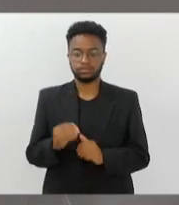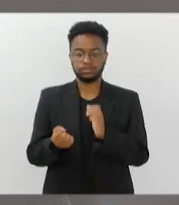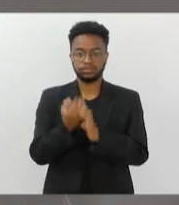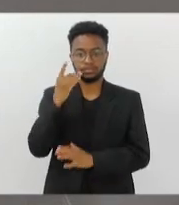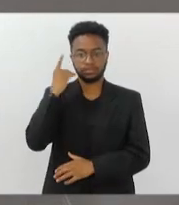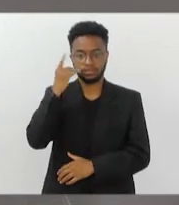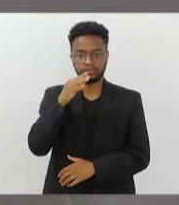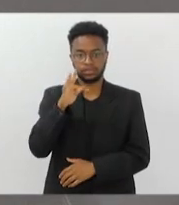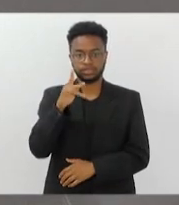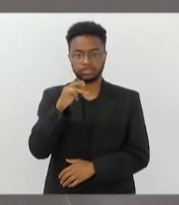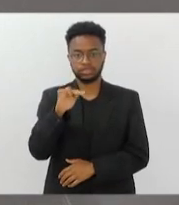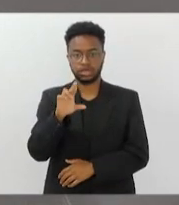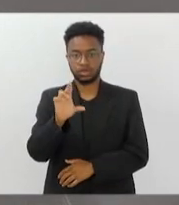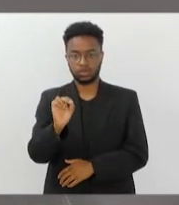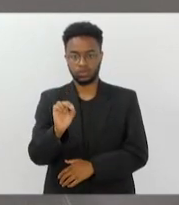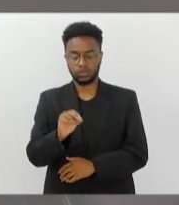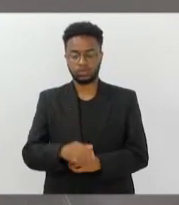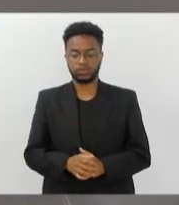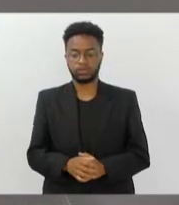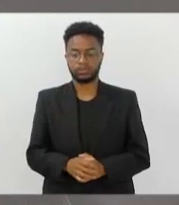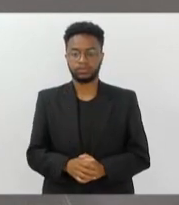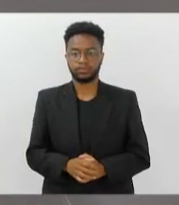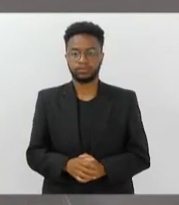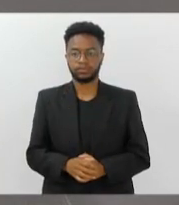deputado Thiago Rangel.